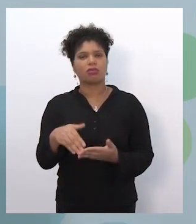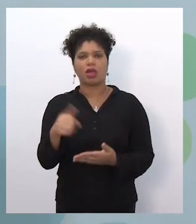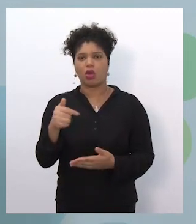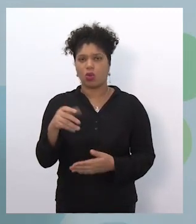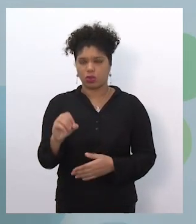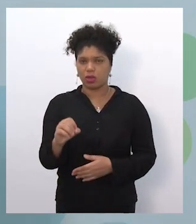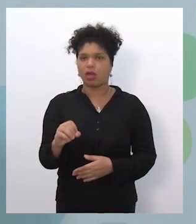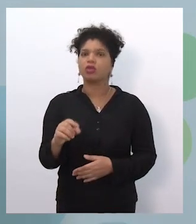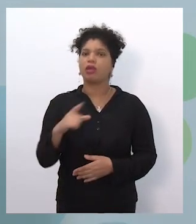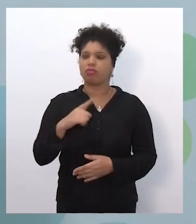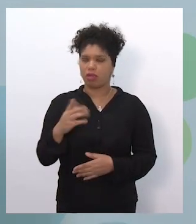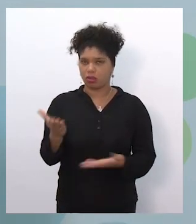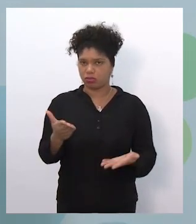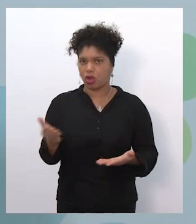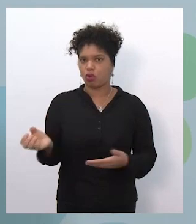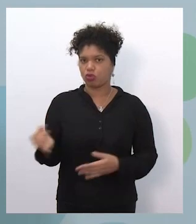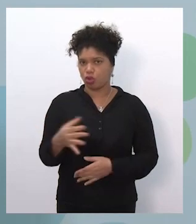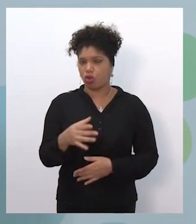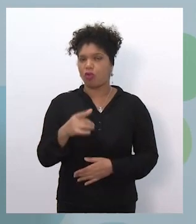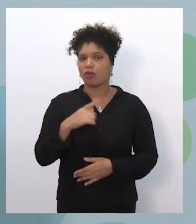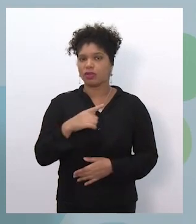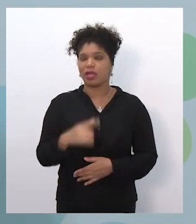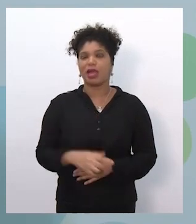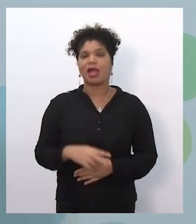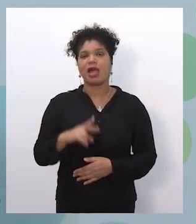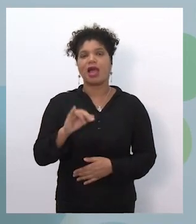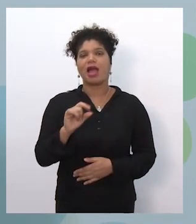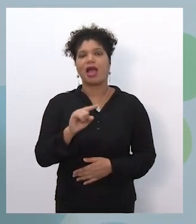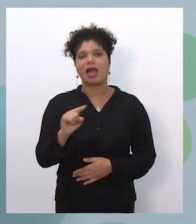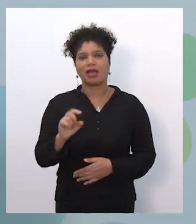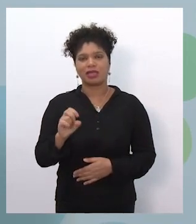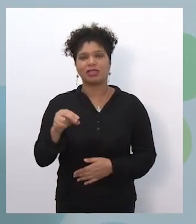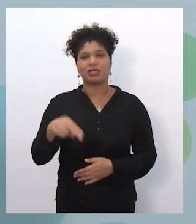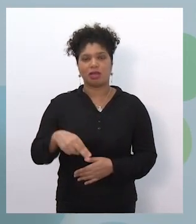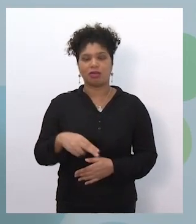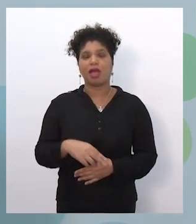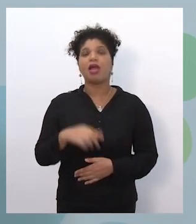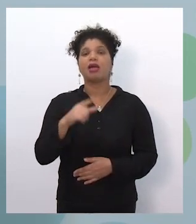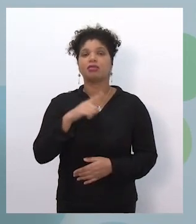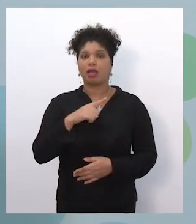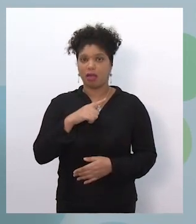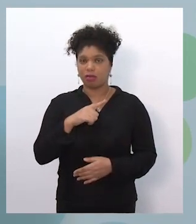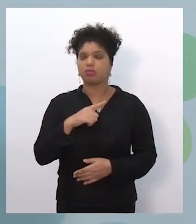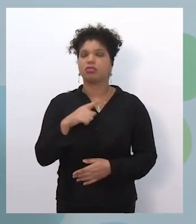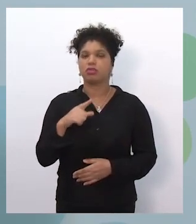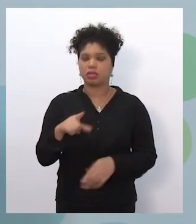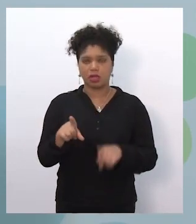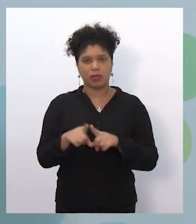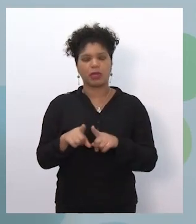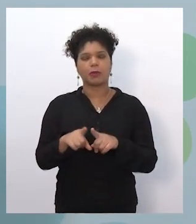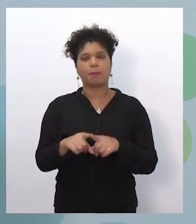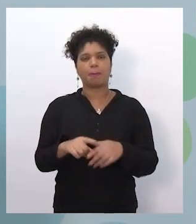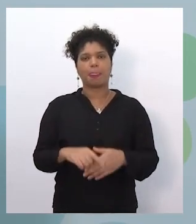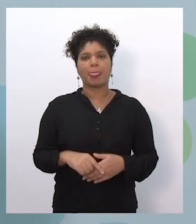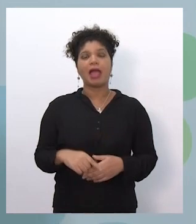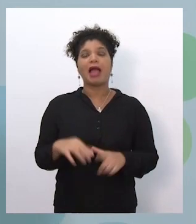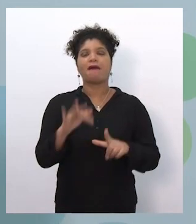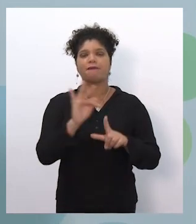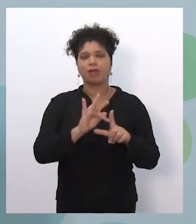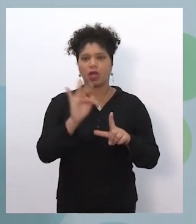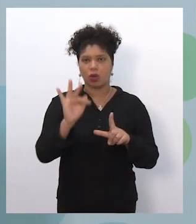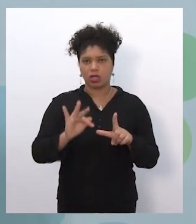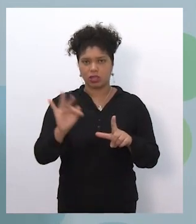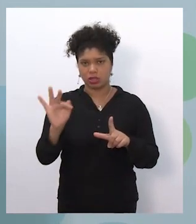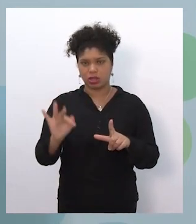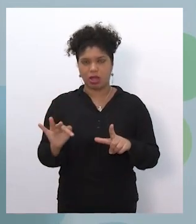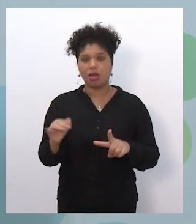estamos vivendo hoje, tá? A família Ryzen, né? Ela também tem isso também, tem a frequência, ela